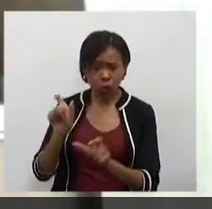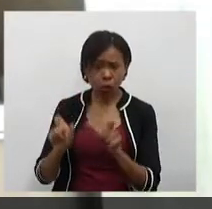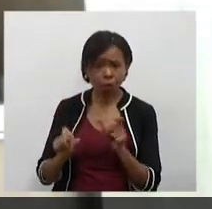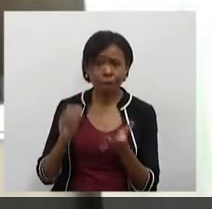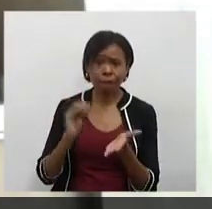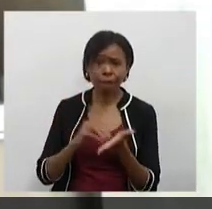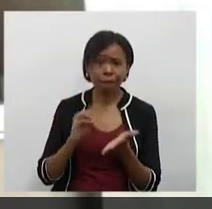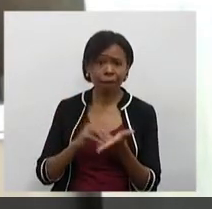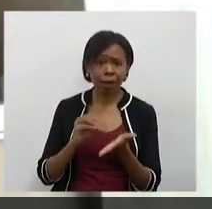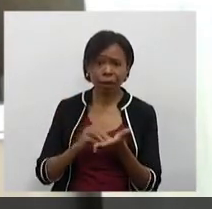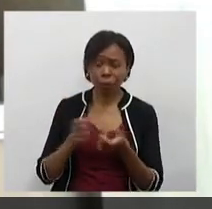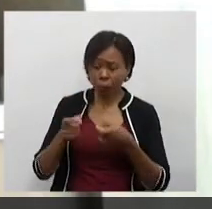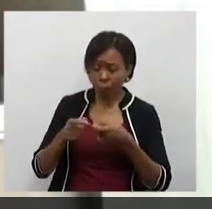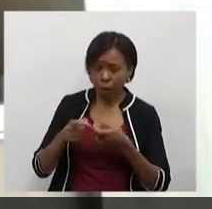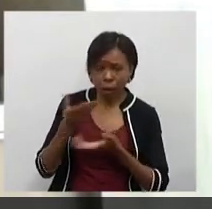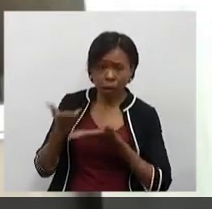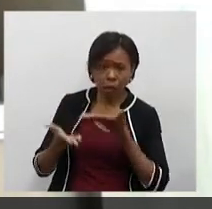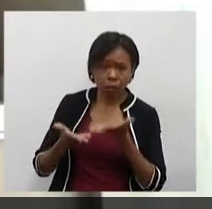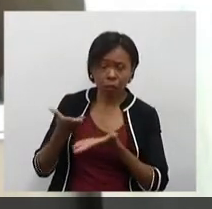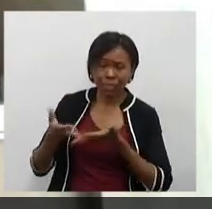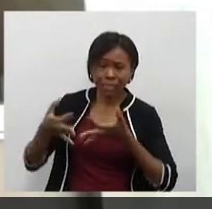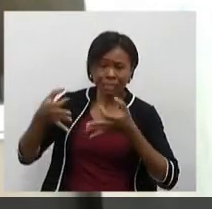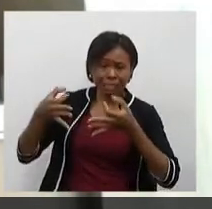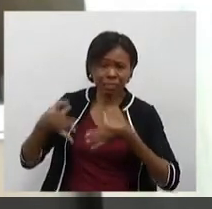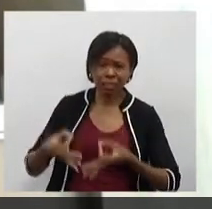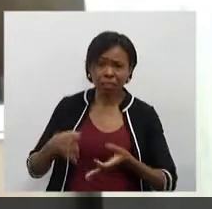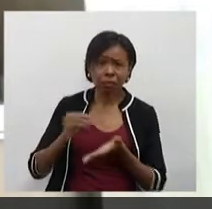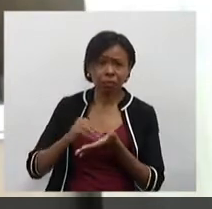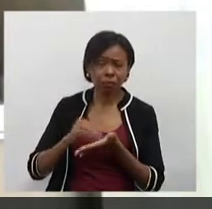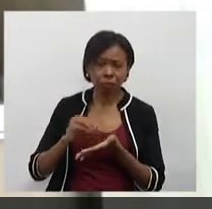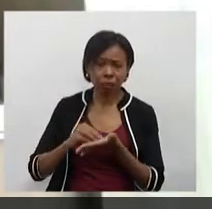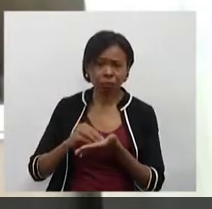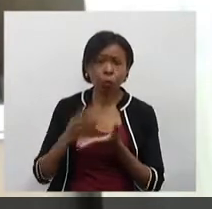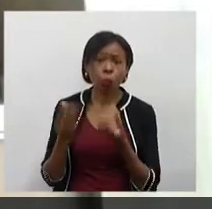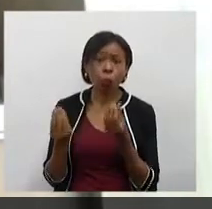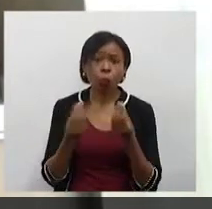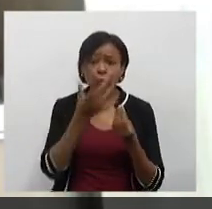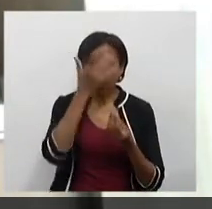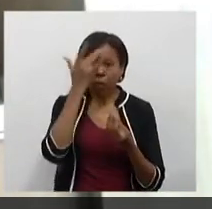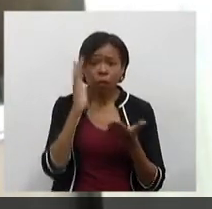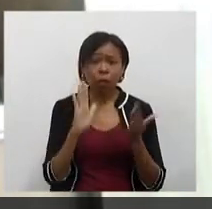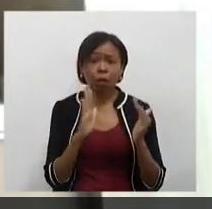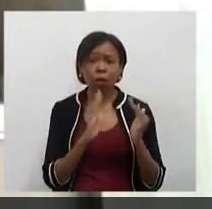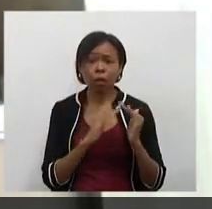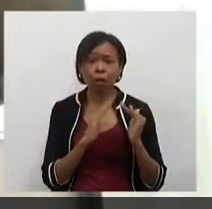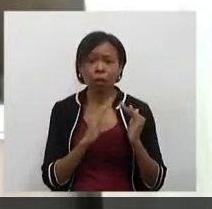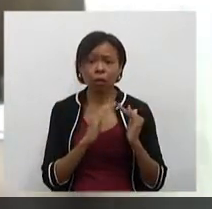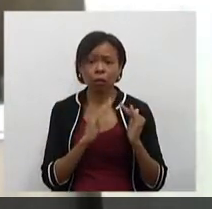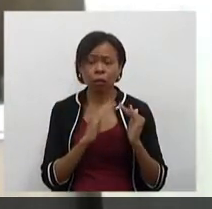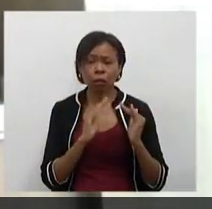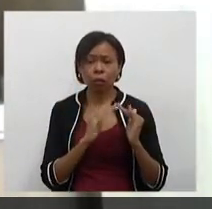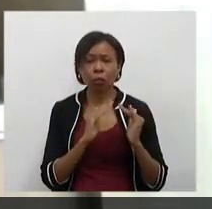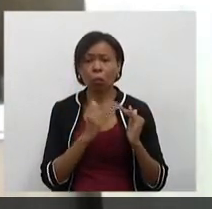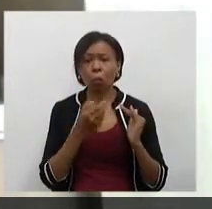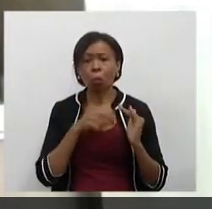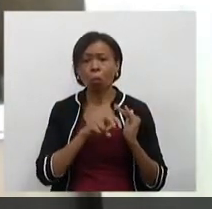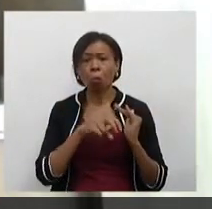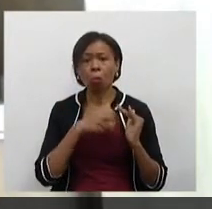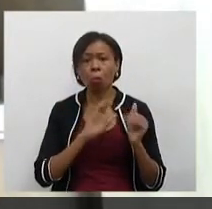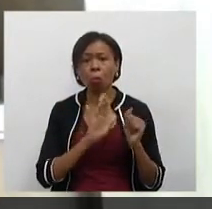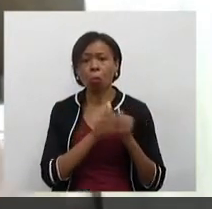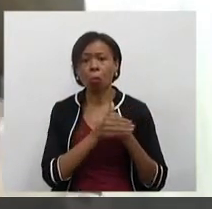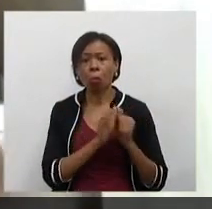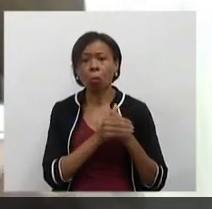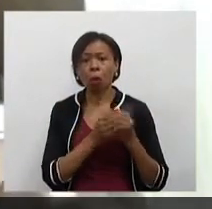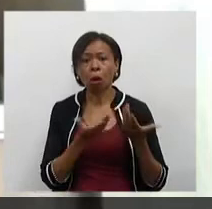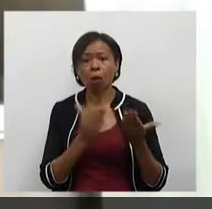médico adequado durante essa pandemia, muitos estão dentro de casa, escondidos dentro de casa e nem o sistema de saúde está